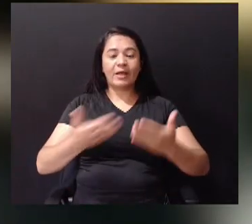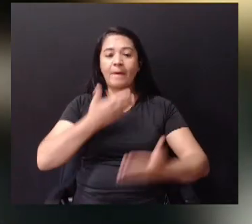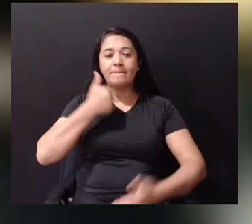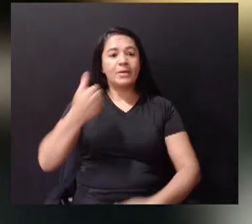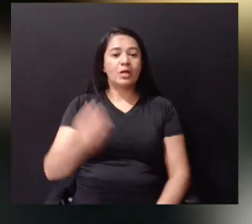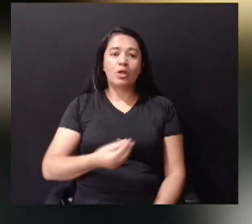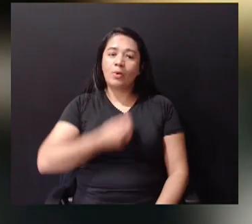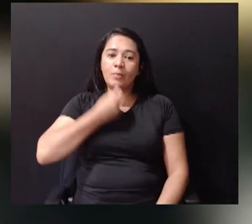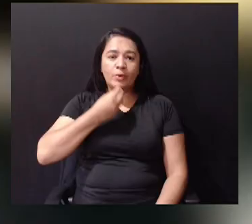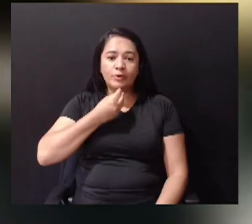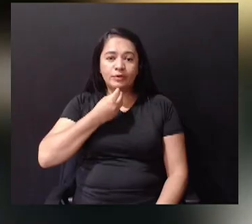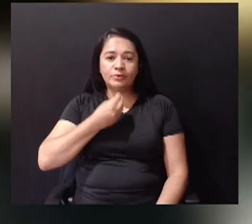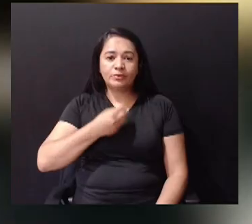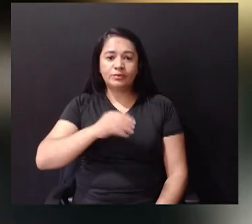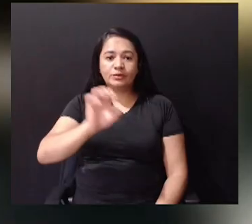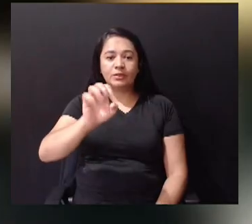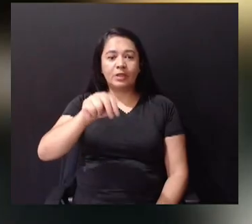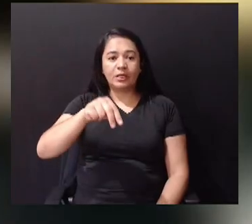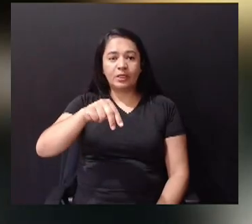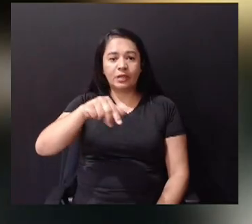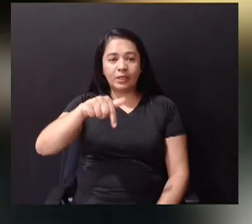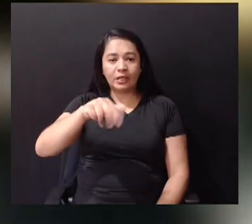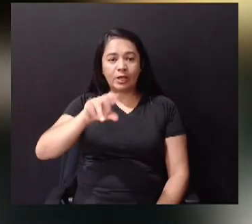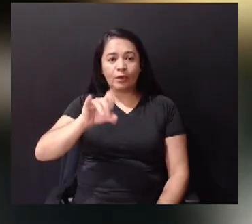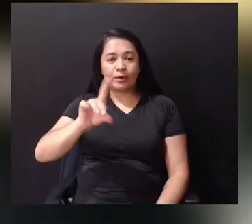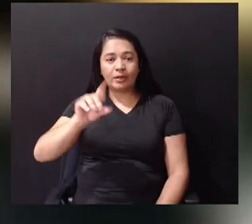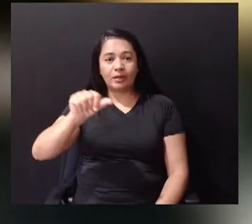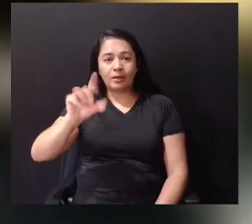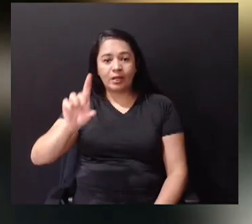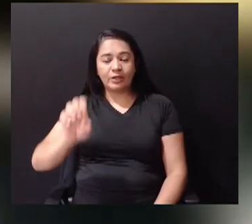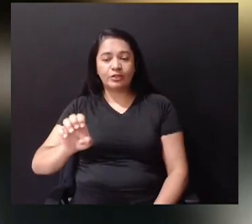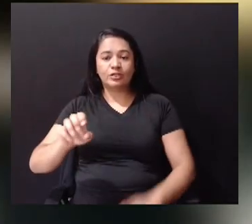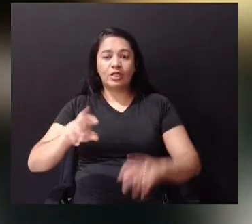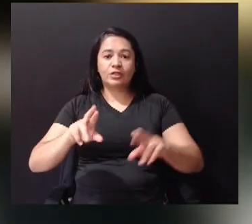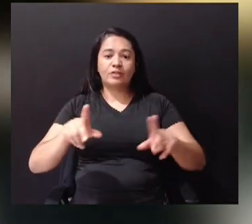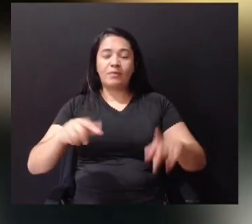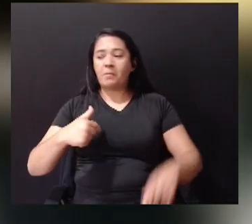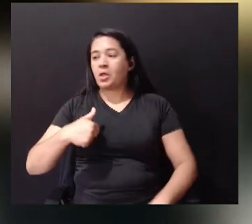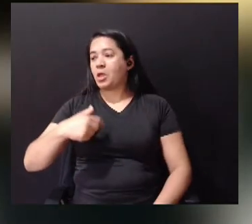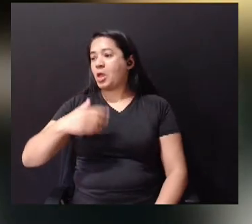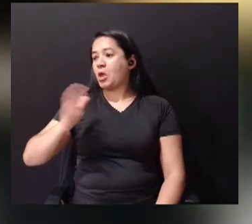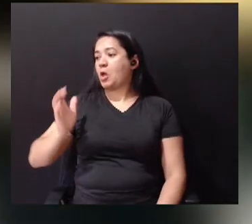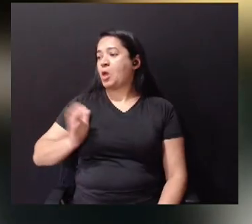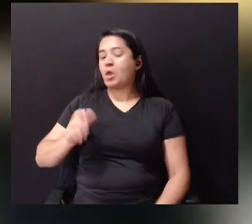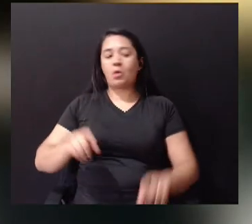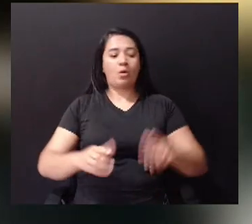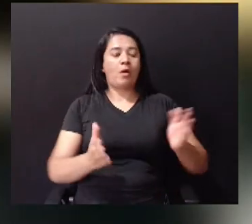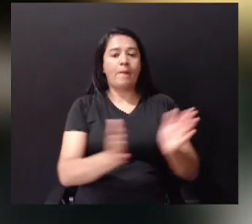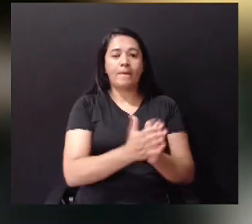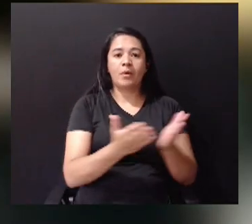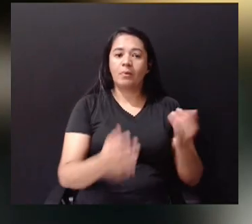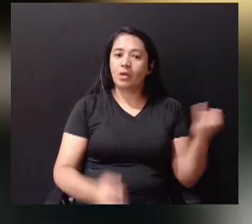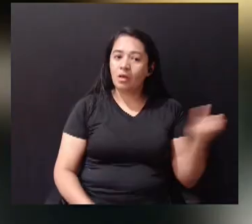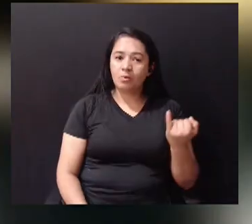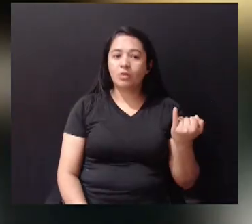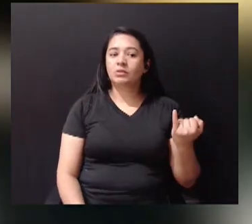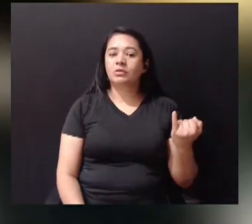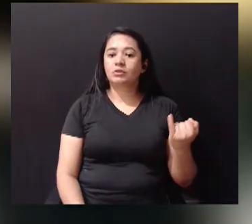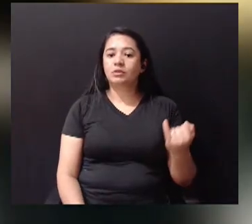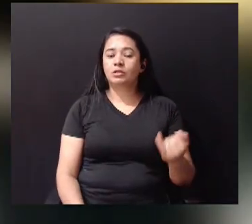bem importante. E não ter diferença porque eu sou mais rico ou sou mais pobre. Eu acho que é importante que o país ofereça, e a gente